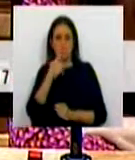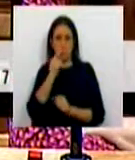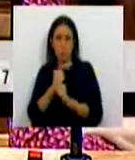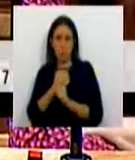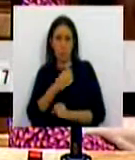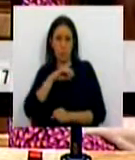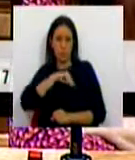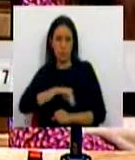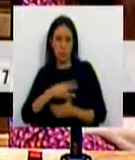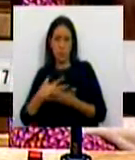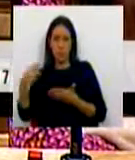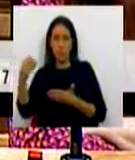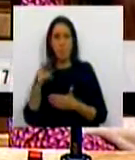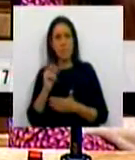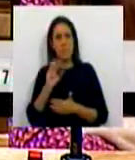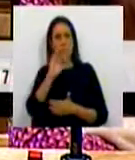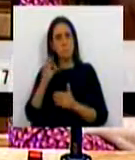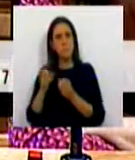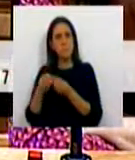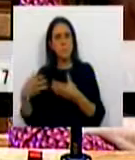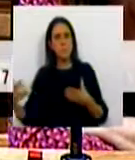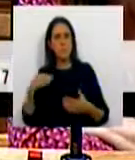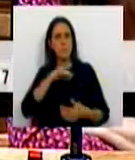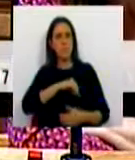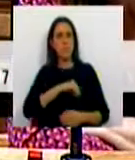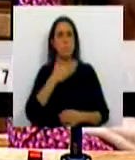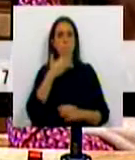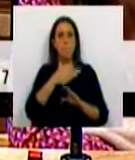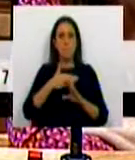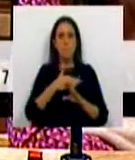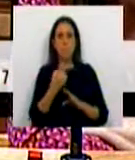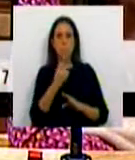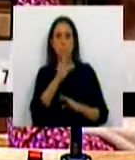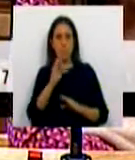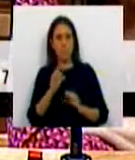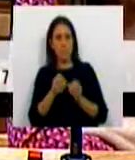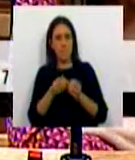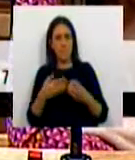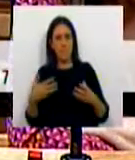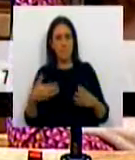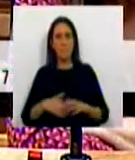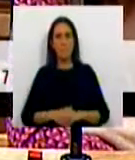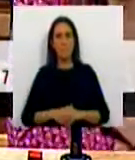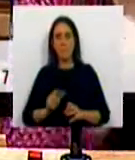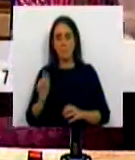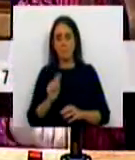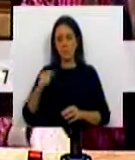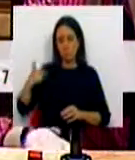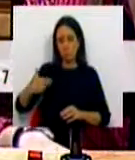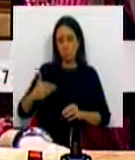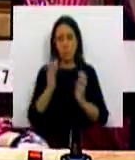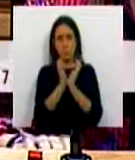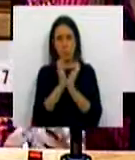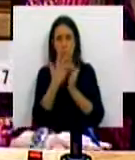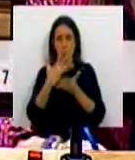3%. O salário médio cresce acima de 1%. Nos últimos meses, as contribuições para a Segurança Social crescem